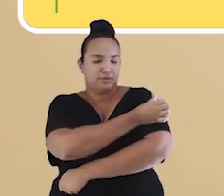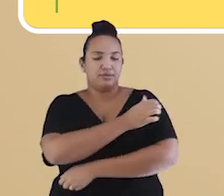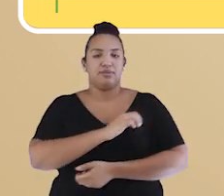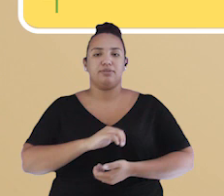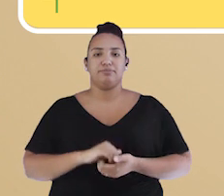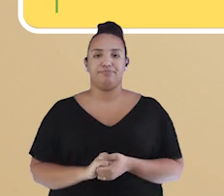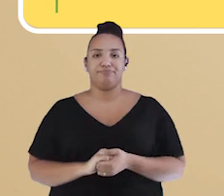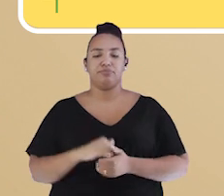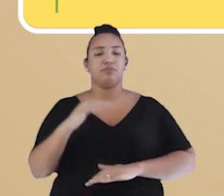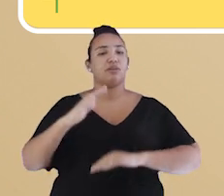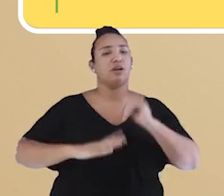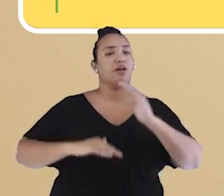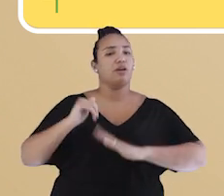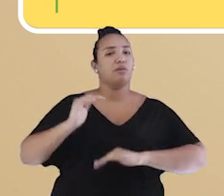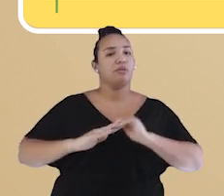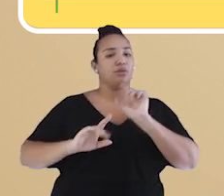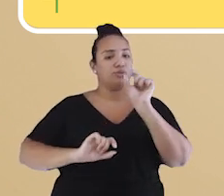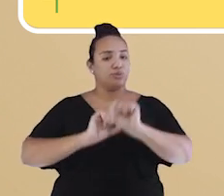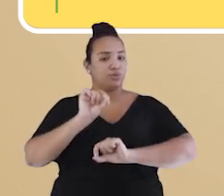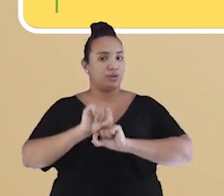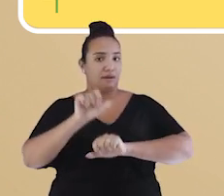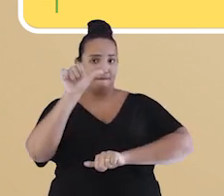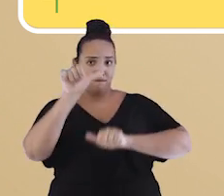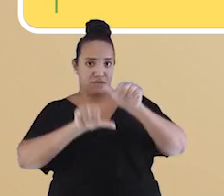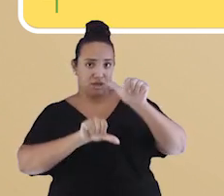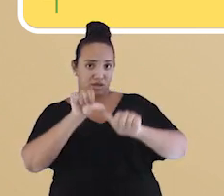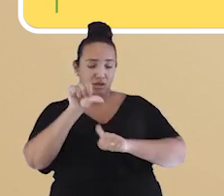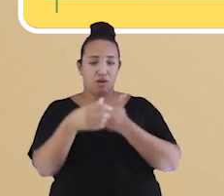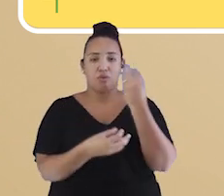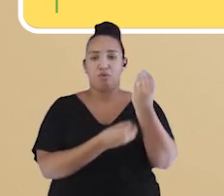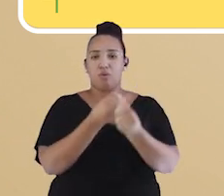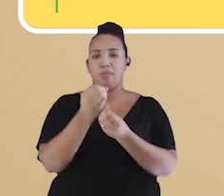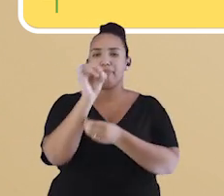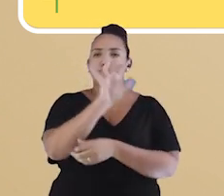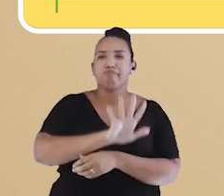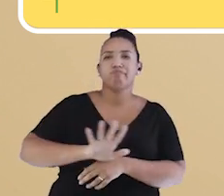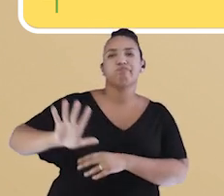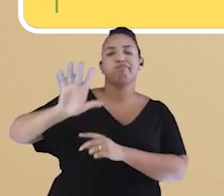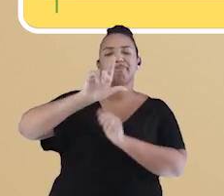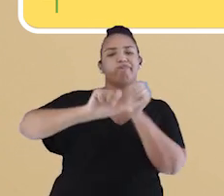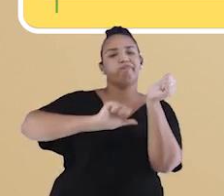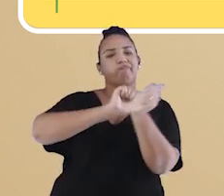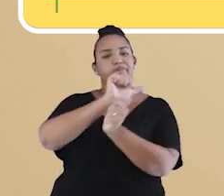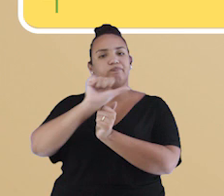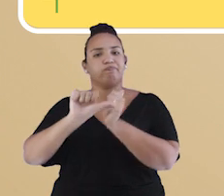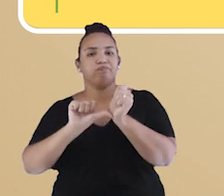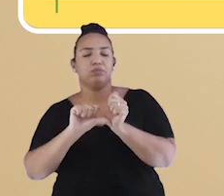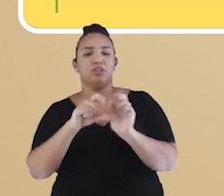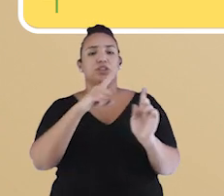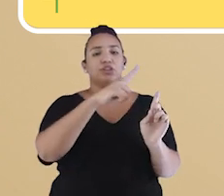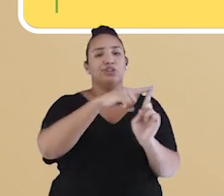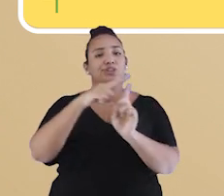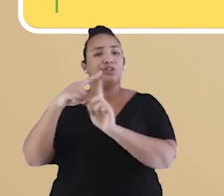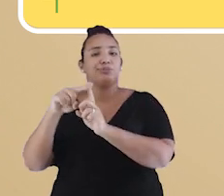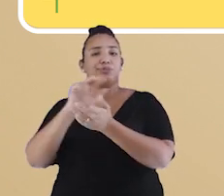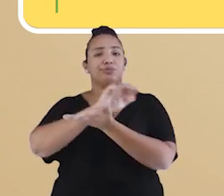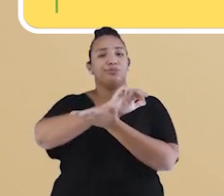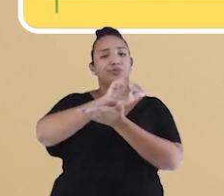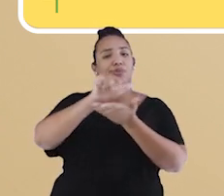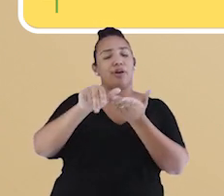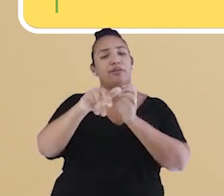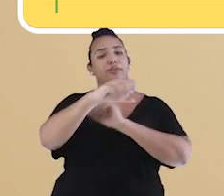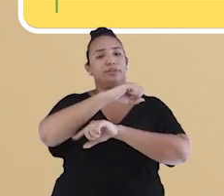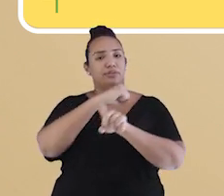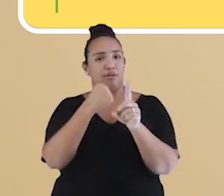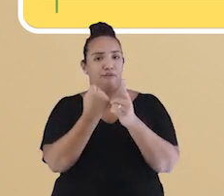e trabalhará a habilidade de analisar modificações de paisagens por diferentes tipos de sociedade,